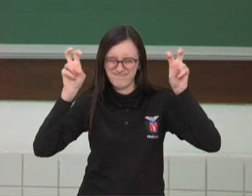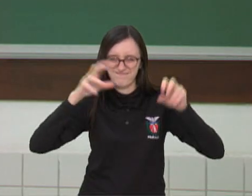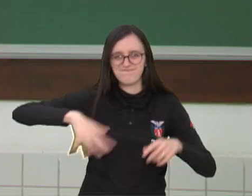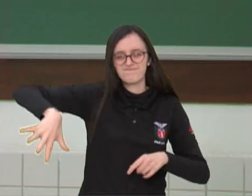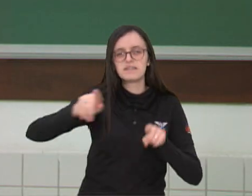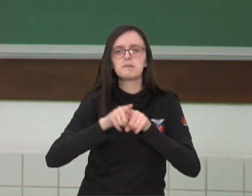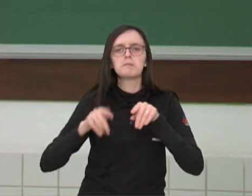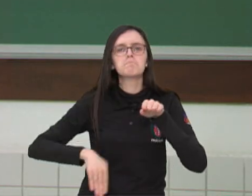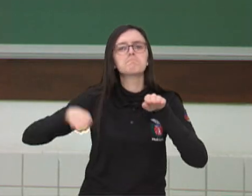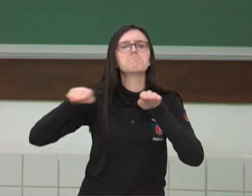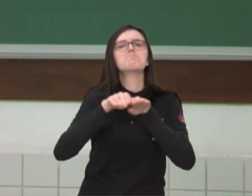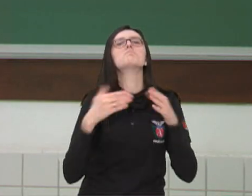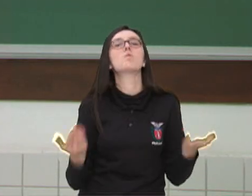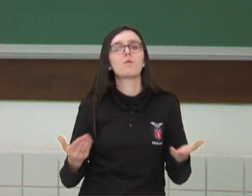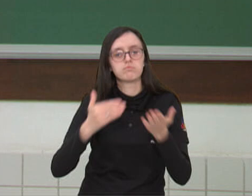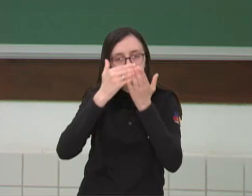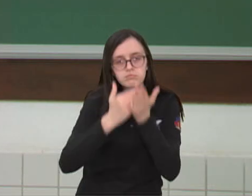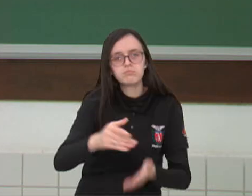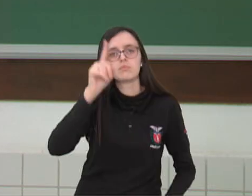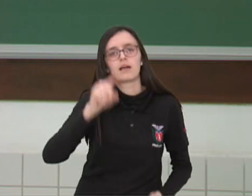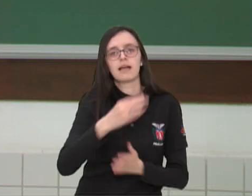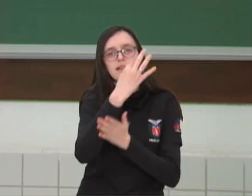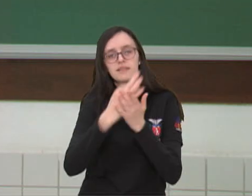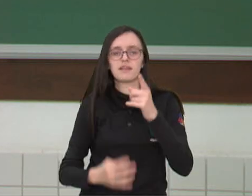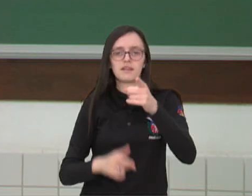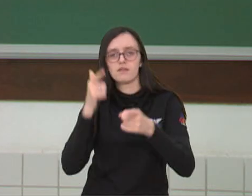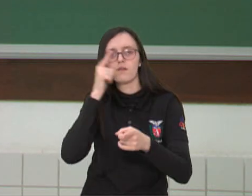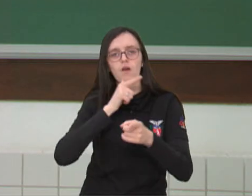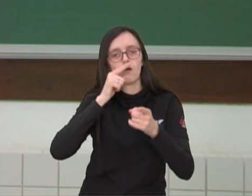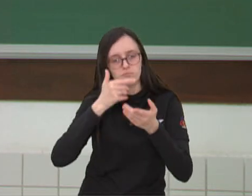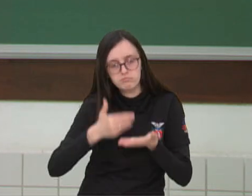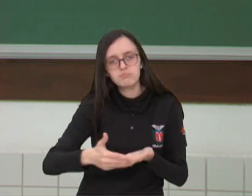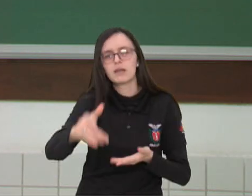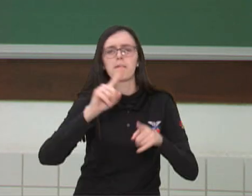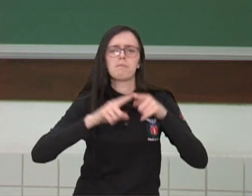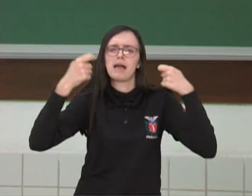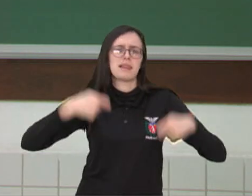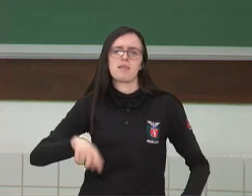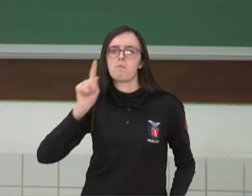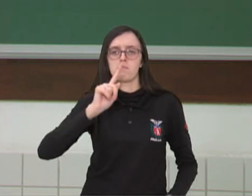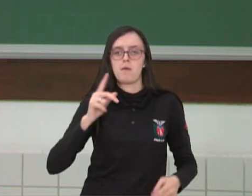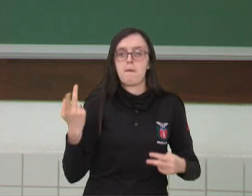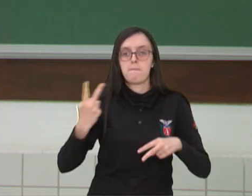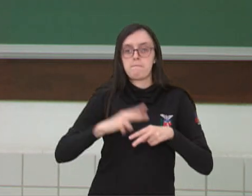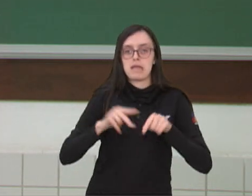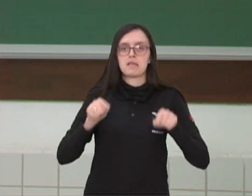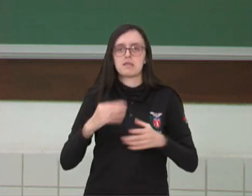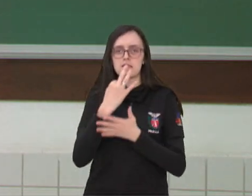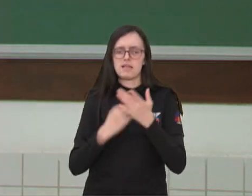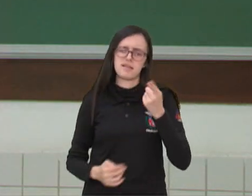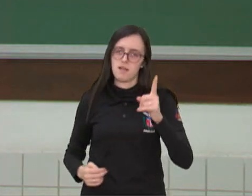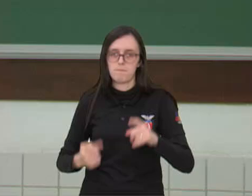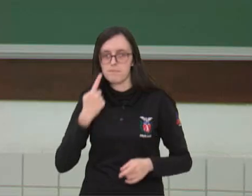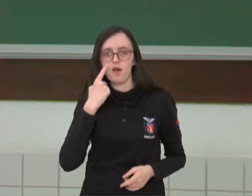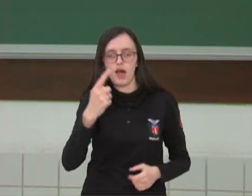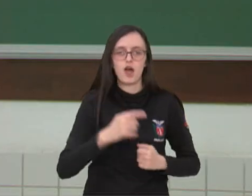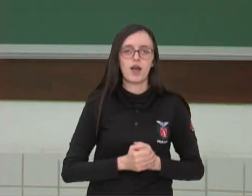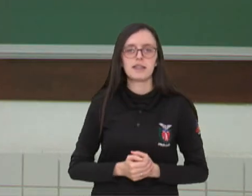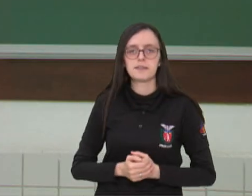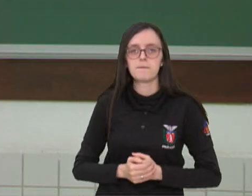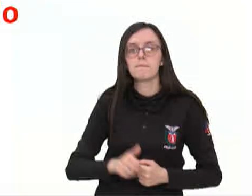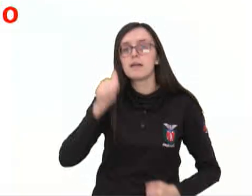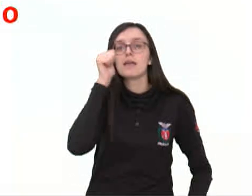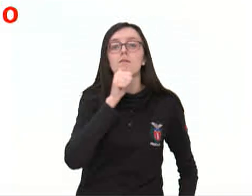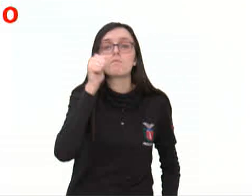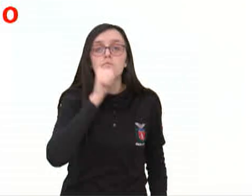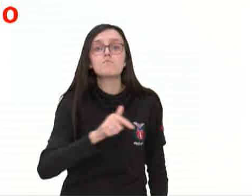por igualdade? A partir do texto você vai começar, mas não precisava se prender só no texto. Então tá aí, ó.